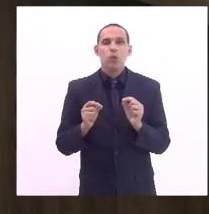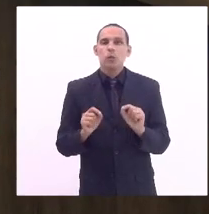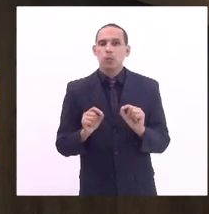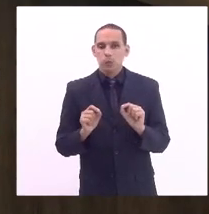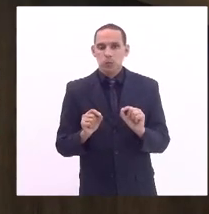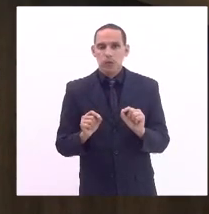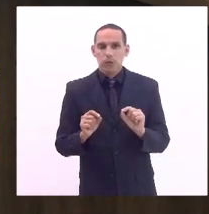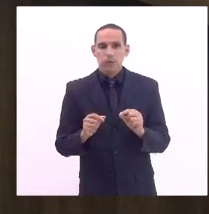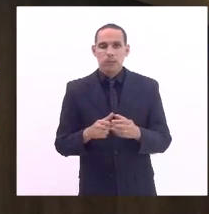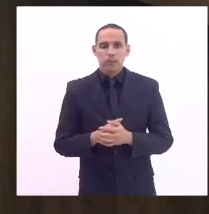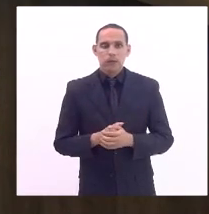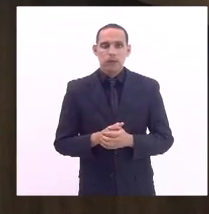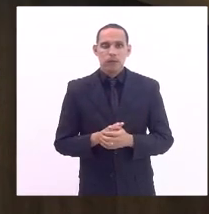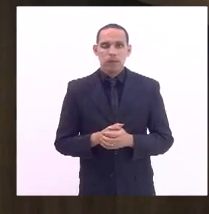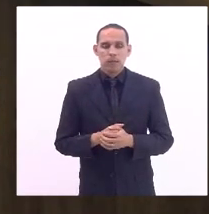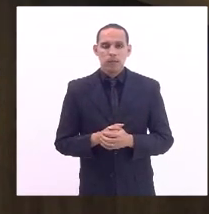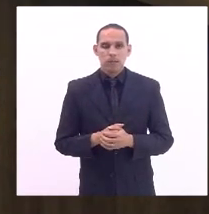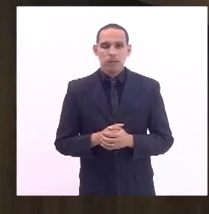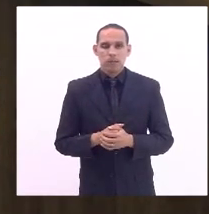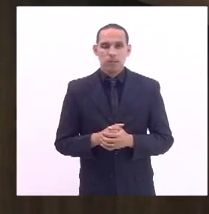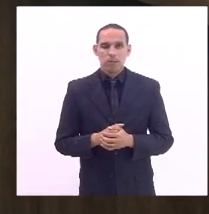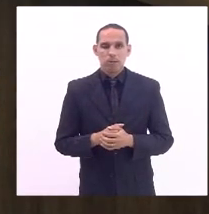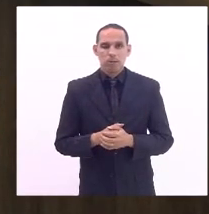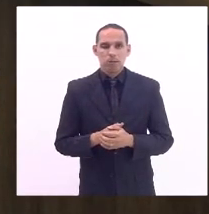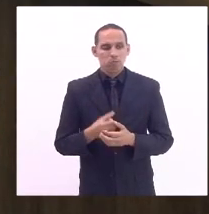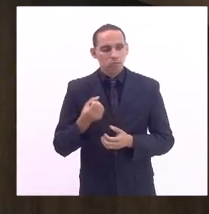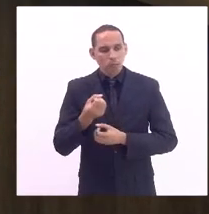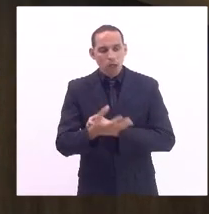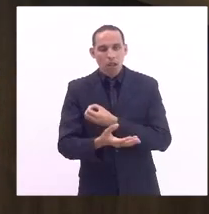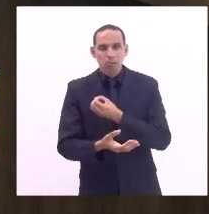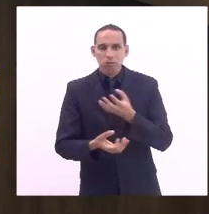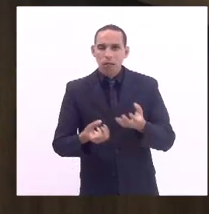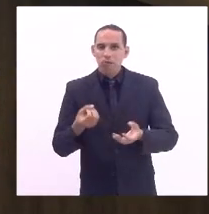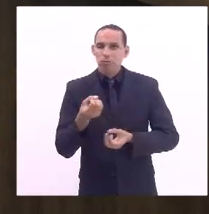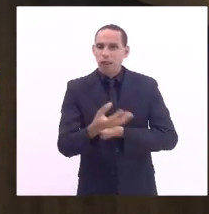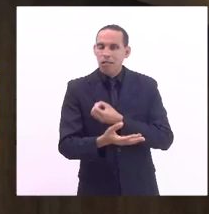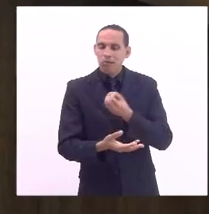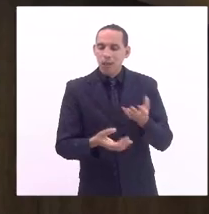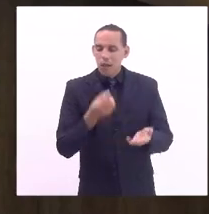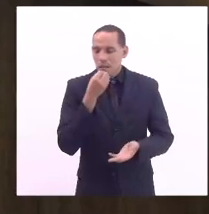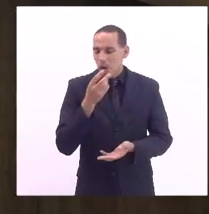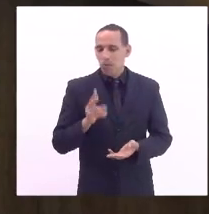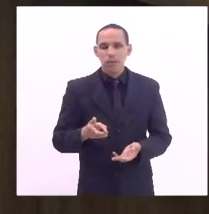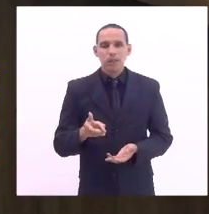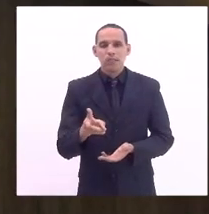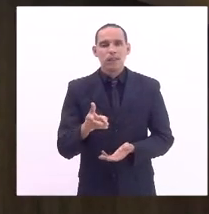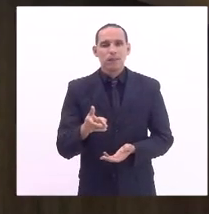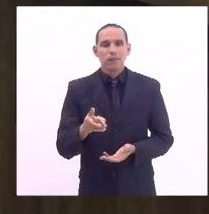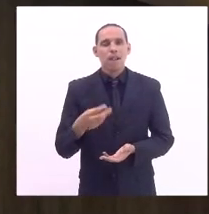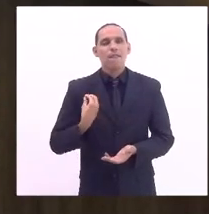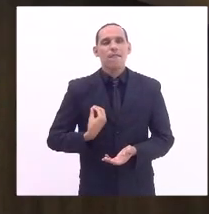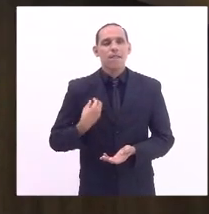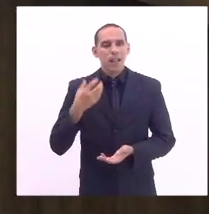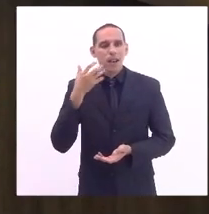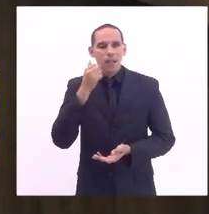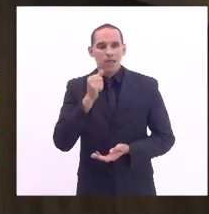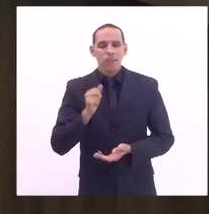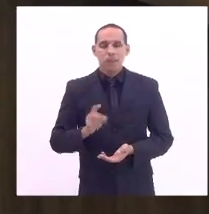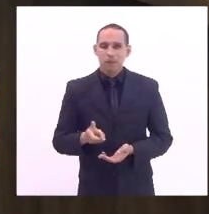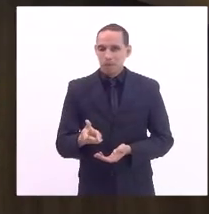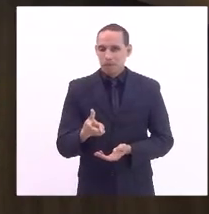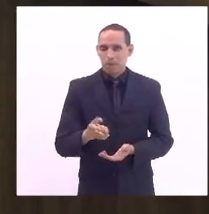questão da doação, que a doação é sempre bom, sempre salva vidas.